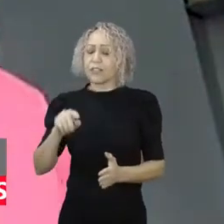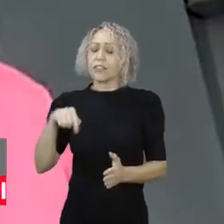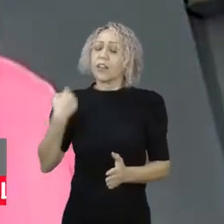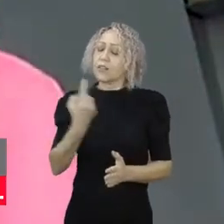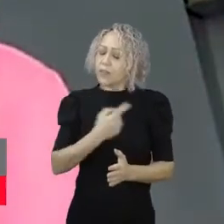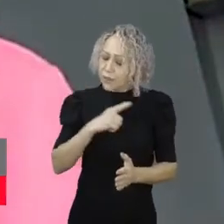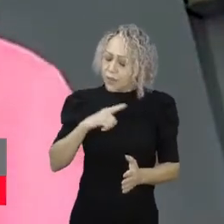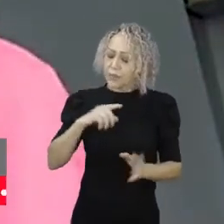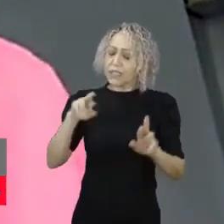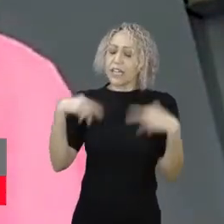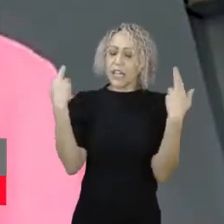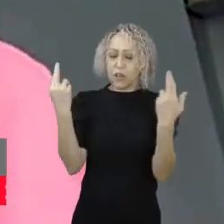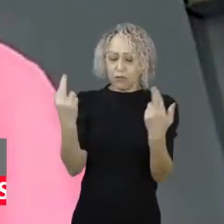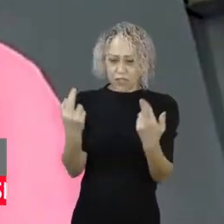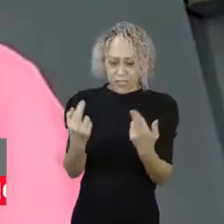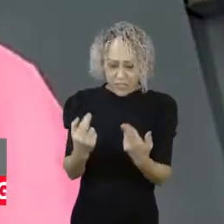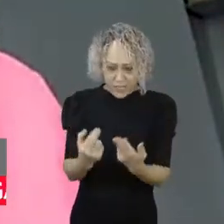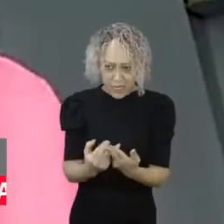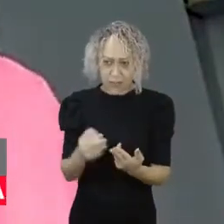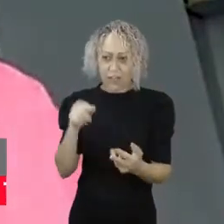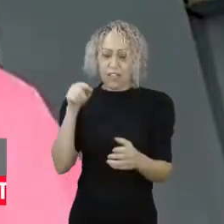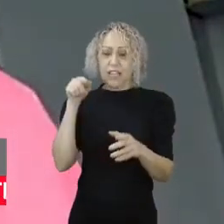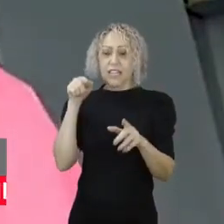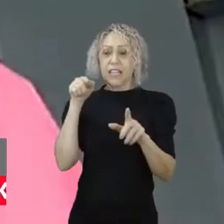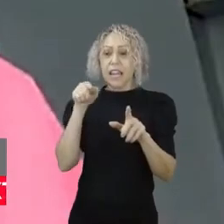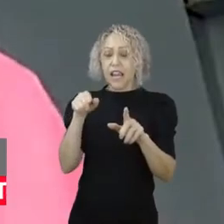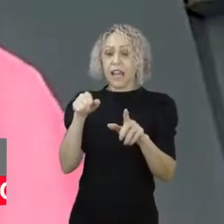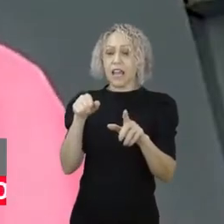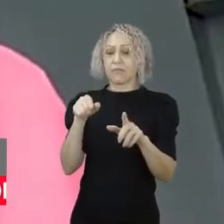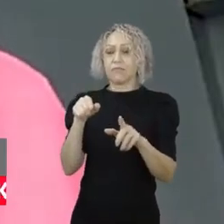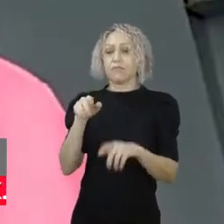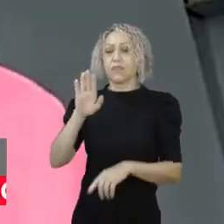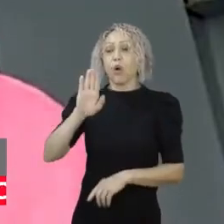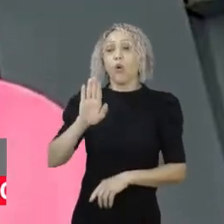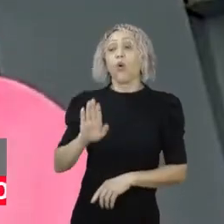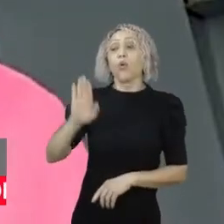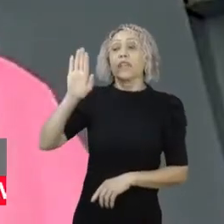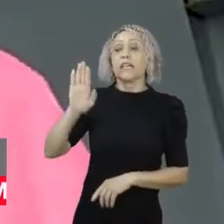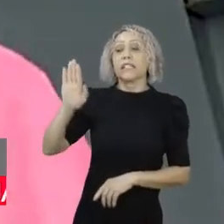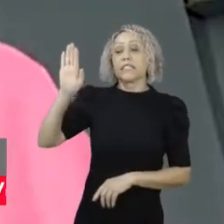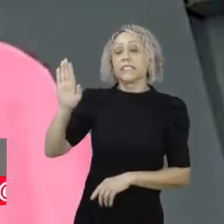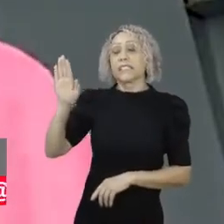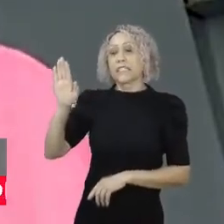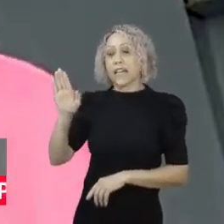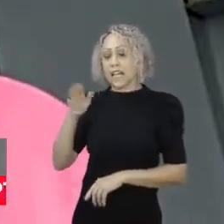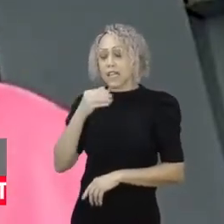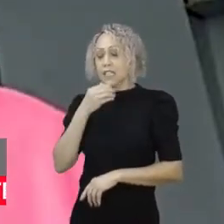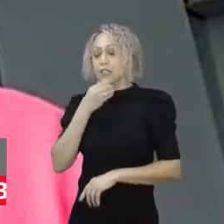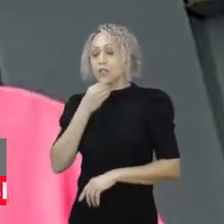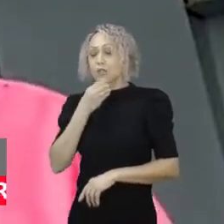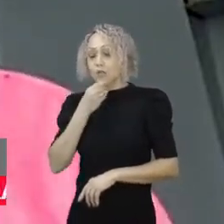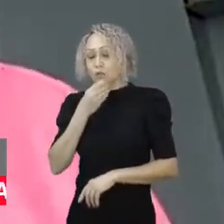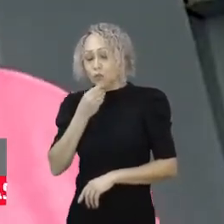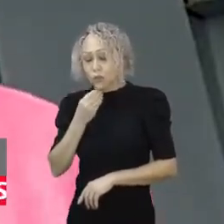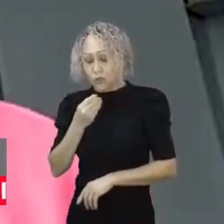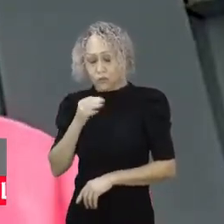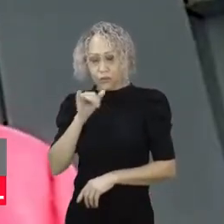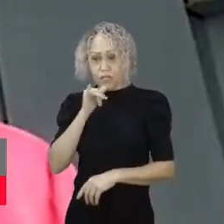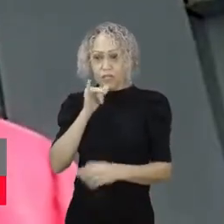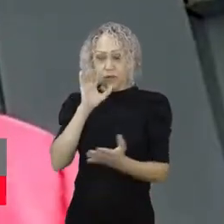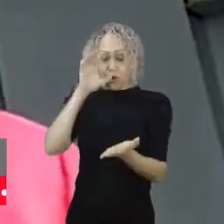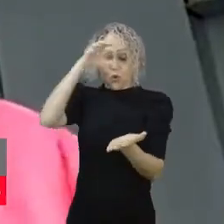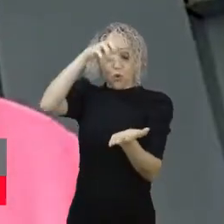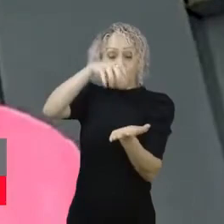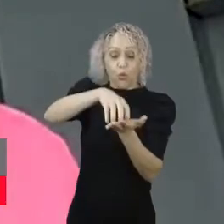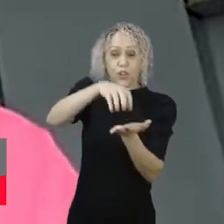municipais fazem, colocam, digitam os vereadores e vereadoras na plataforma, no espaço que tem